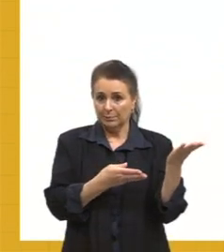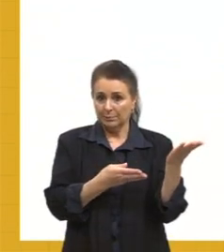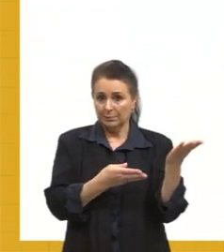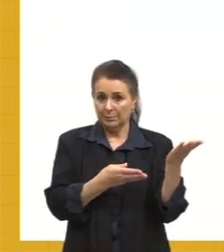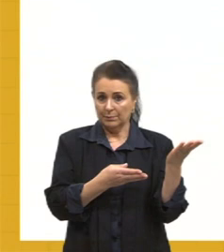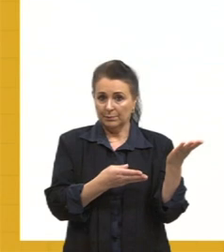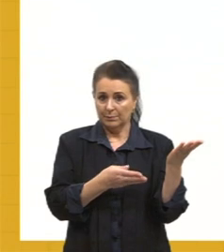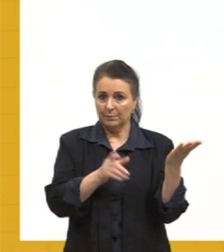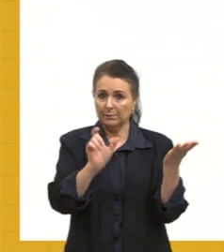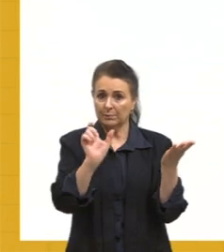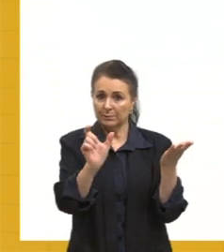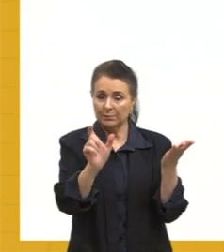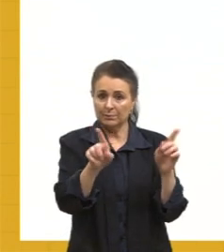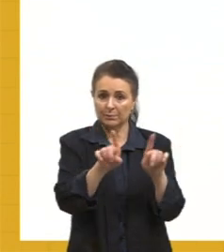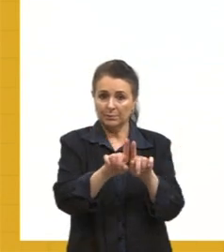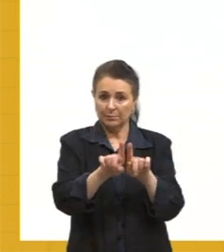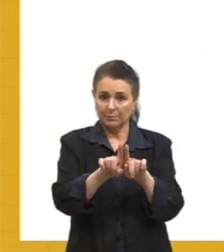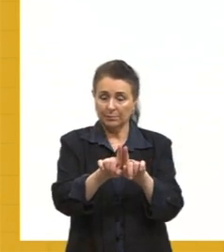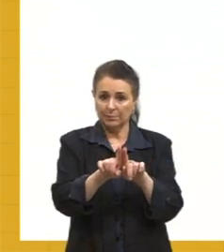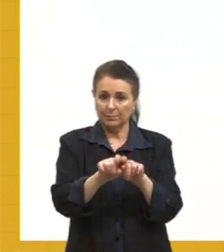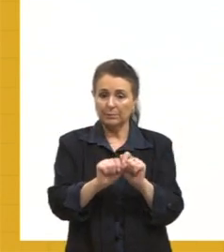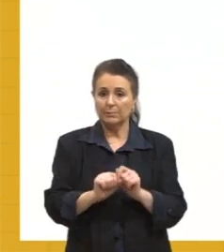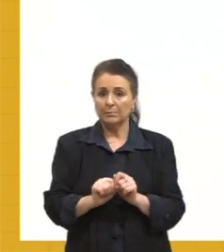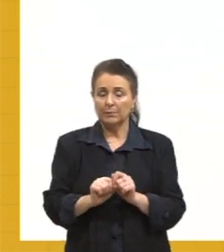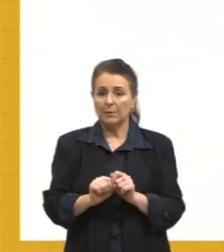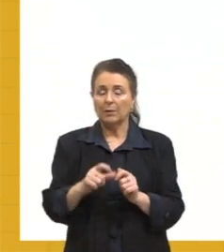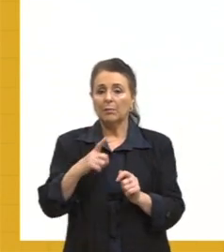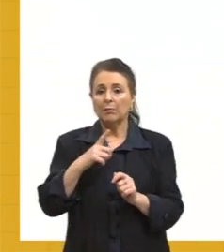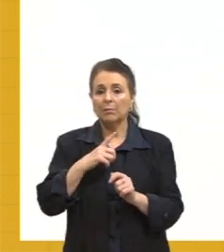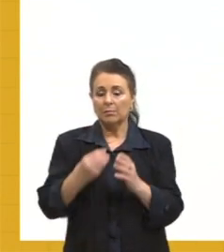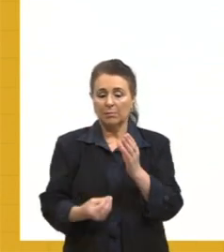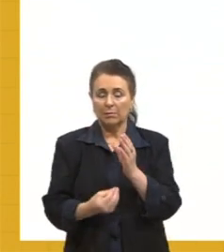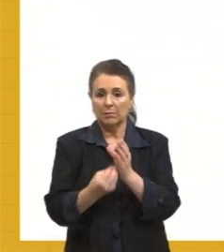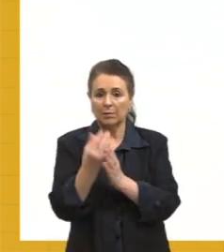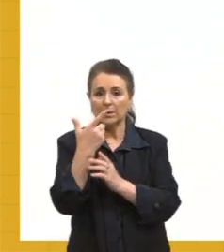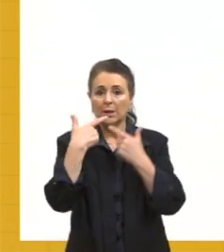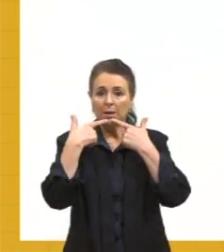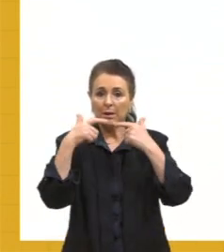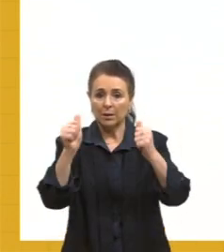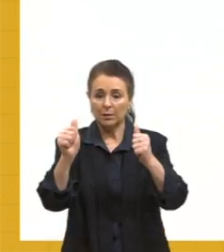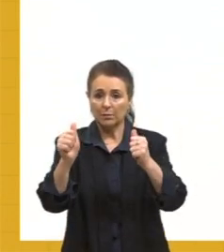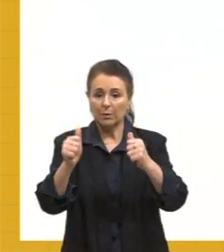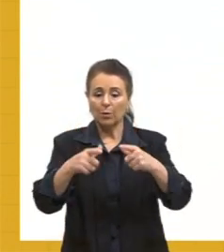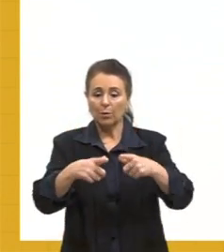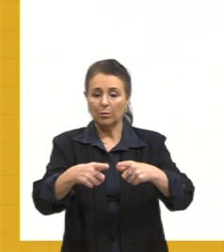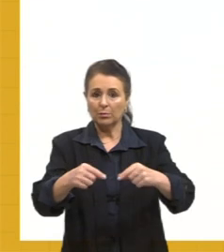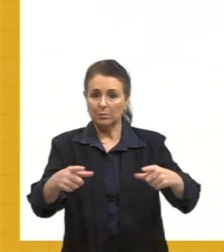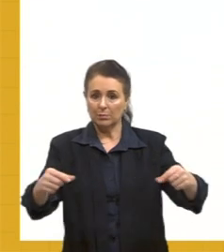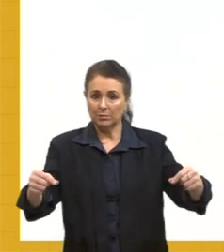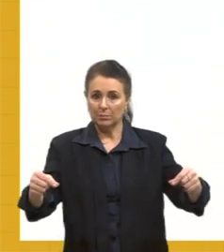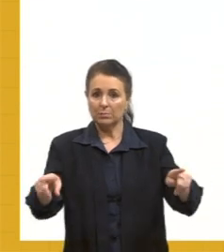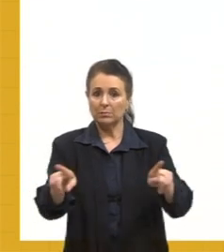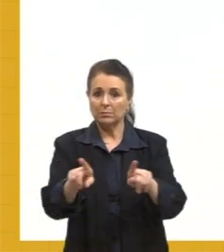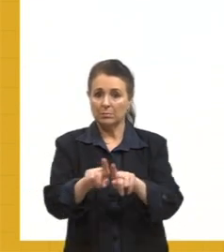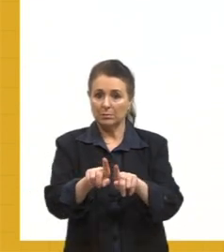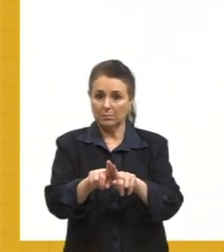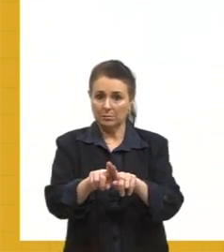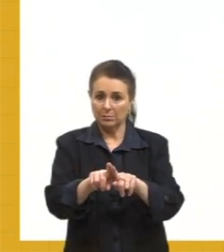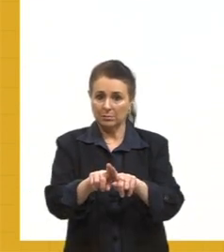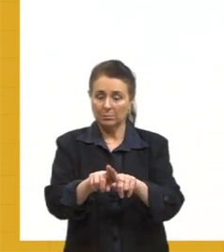são palavras né são palavras advindas do francês o japonês com que